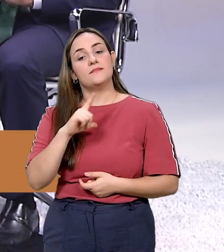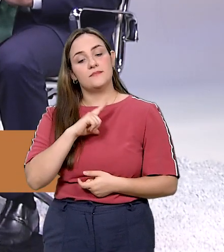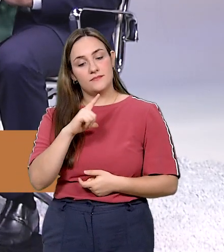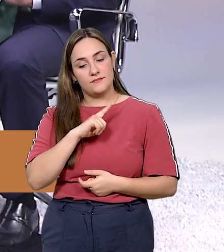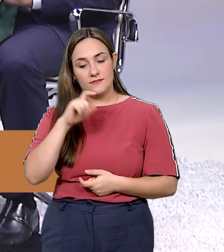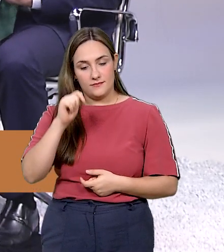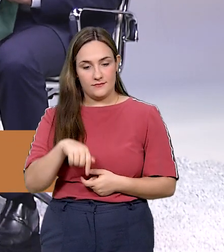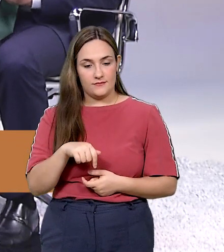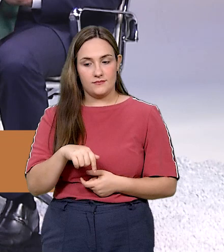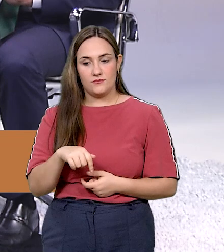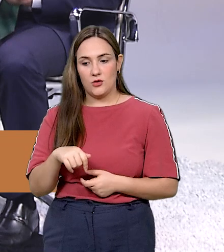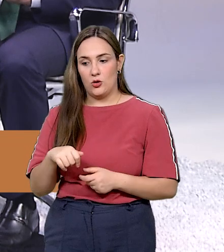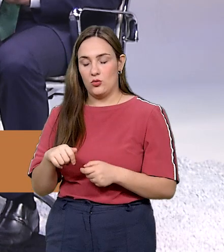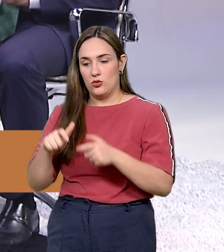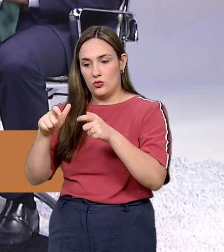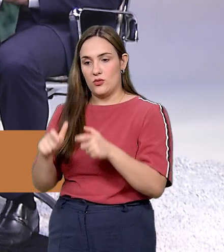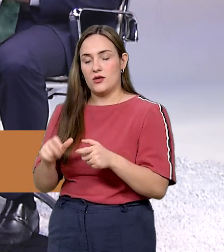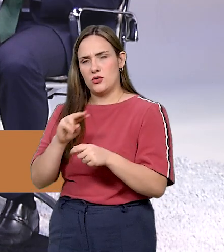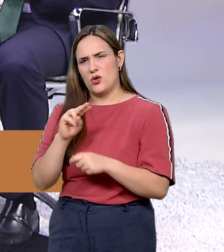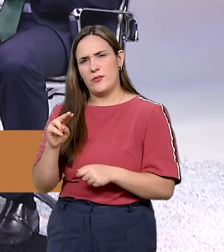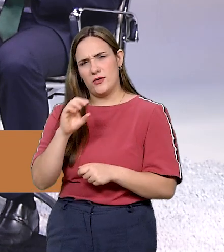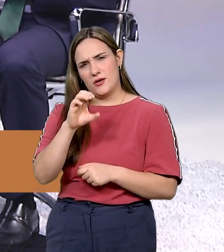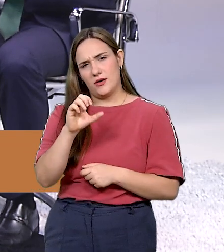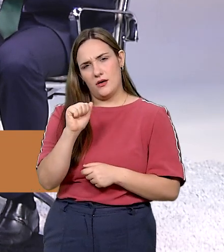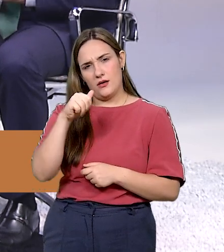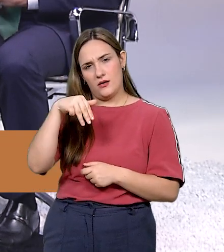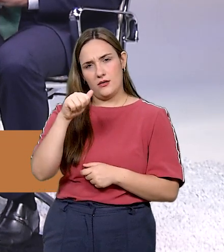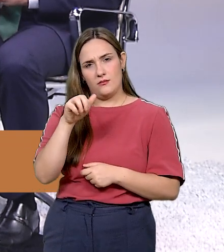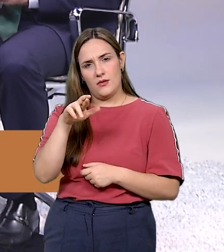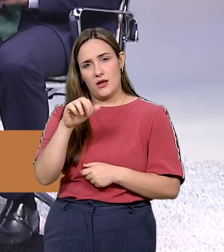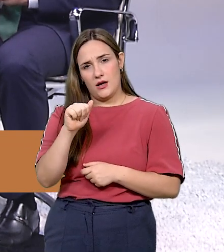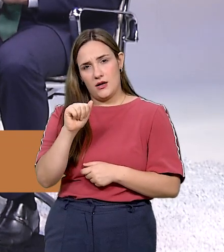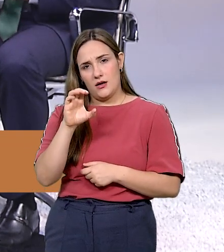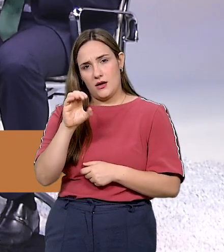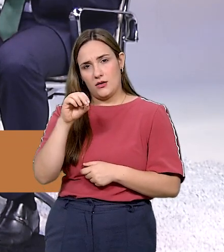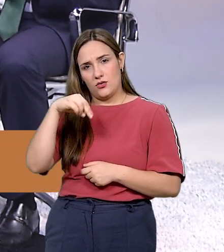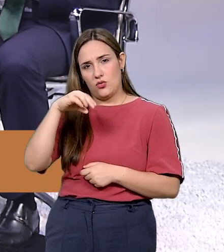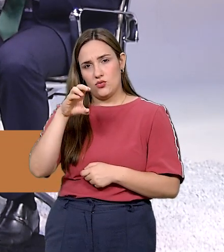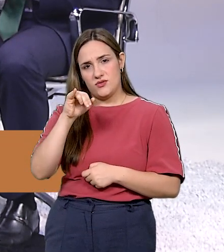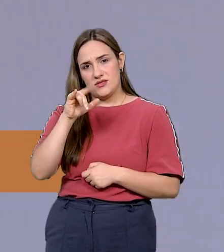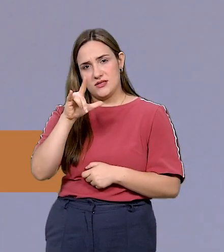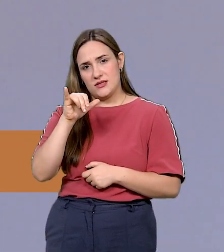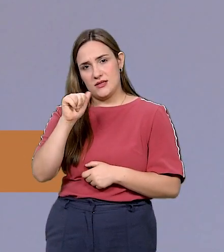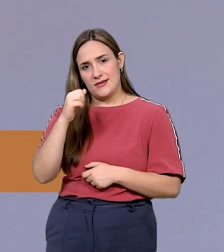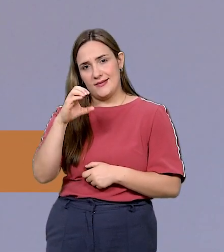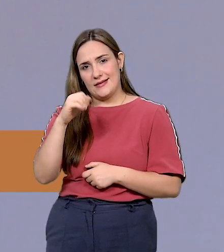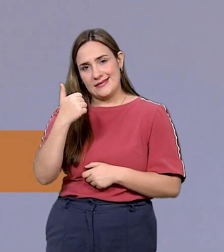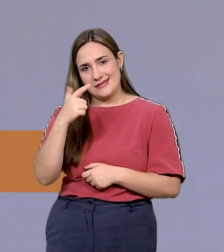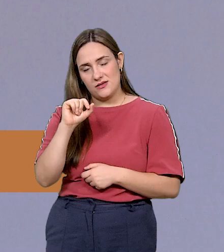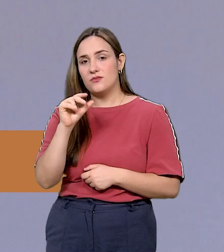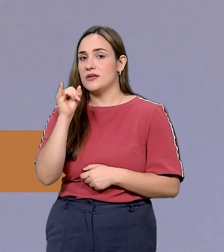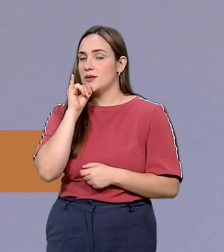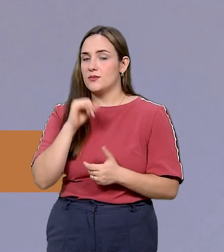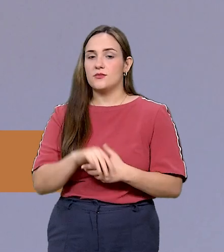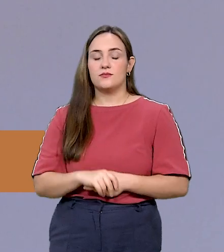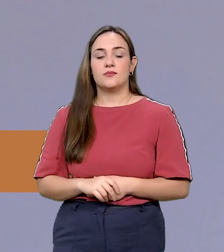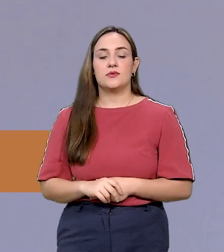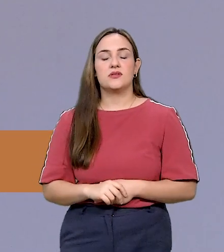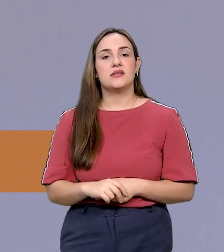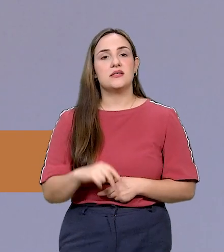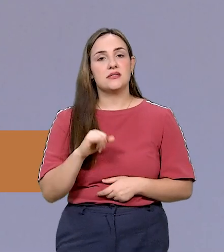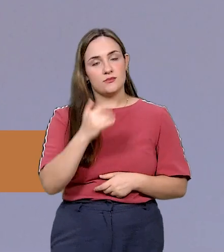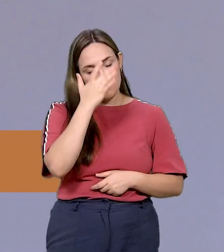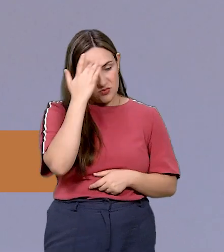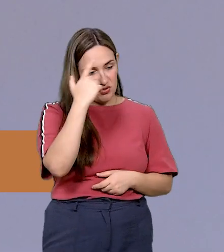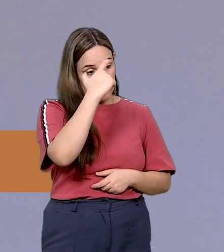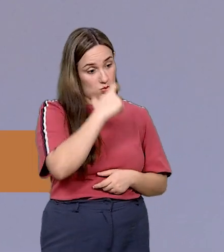núcleo uma câmara de conciliação. Nós fazemos isso para casos envolvendo